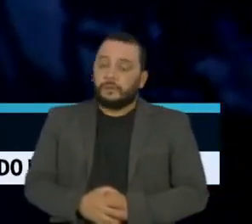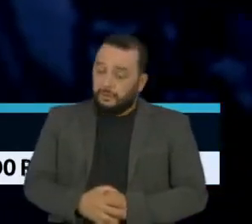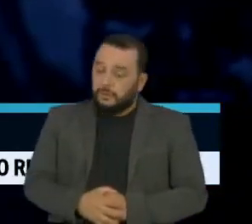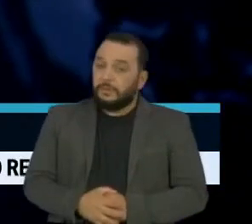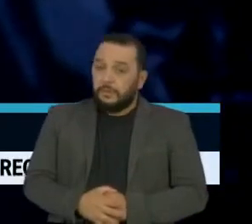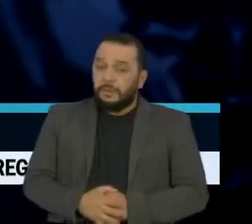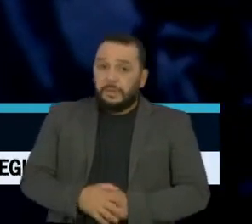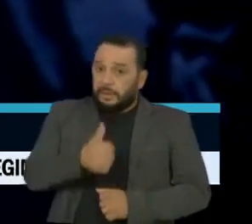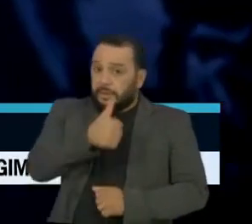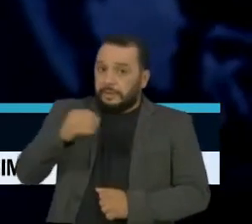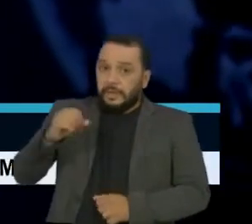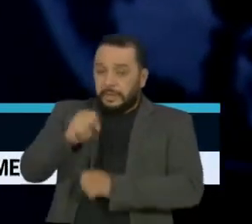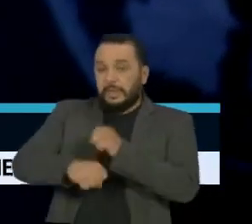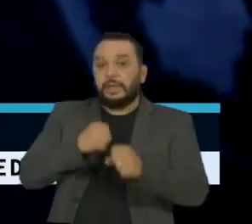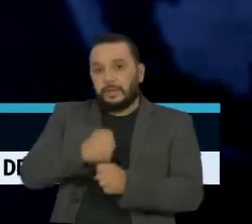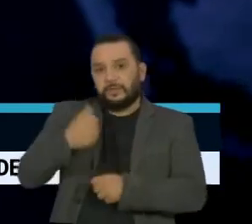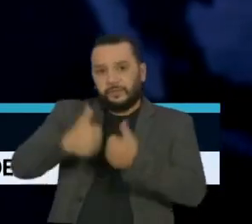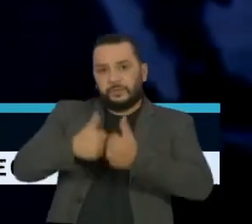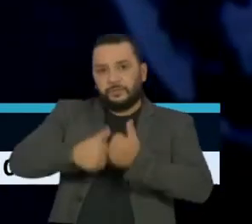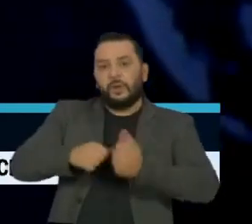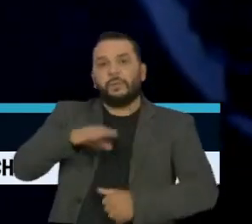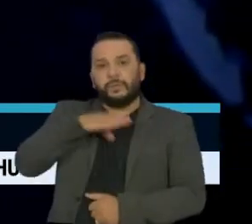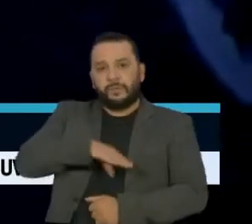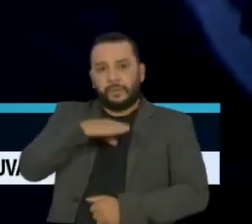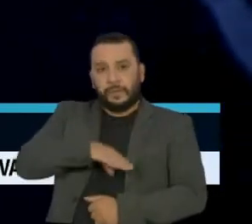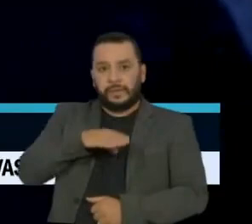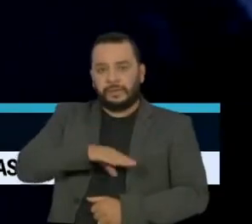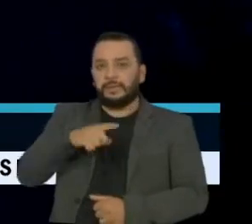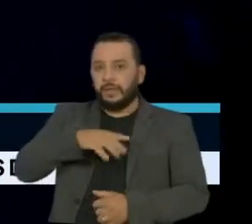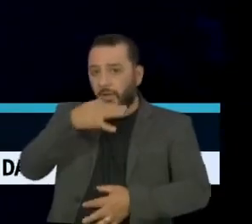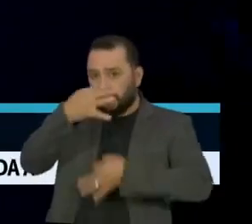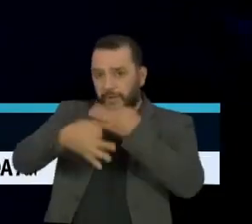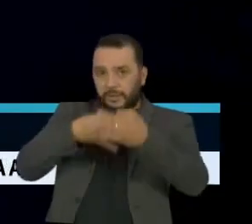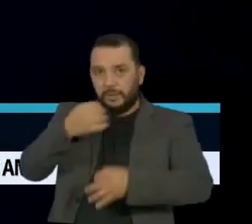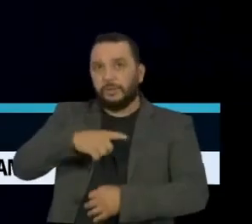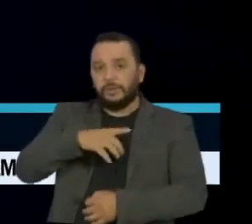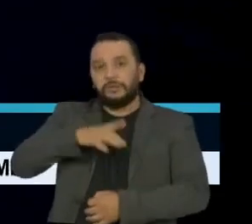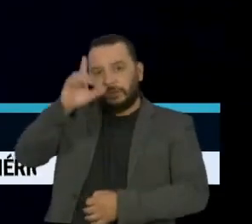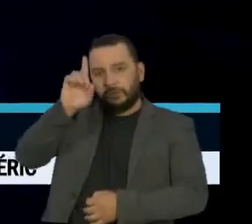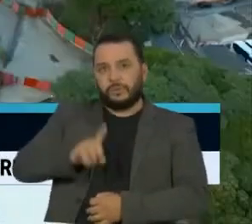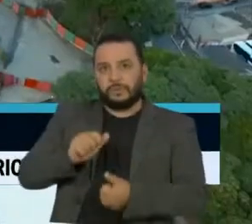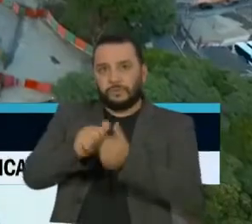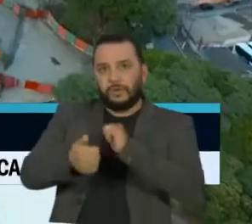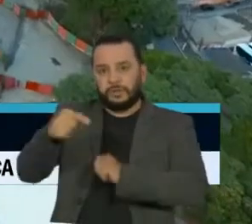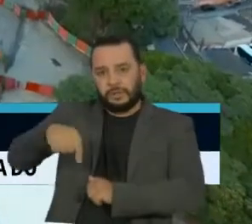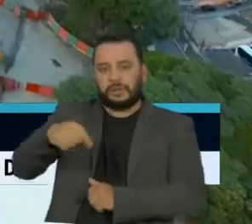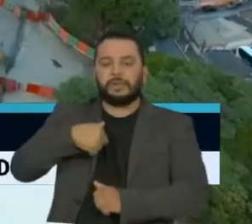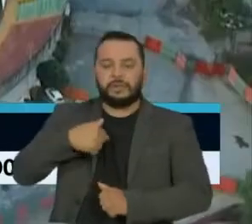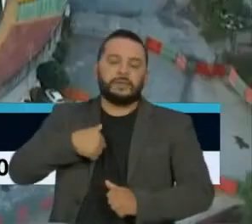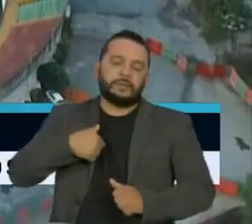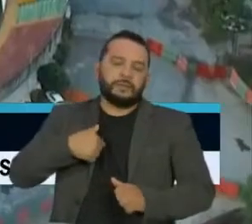Sobre o centenário da Portuguesa, o olhar especial do diretor de esportes da TV Cultura.